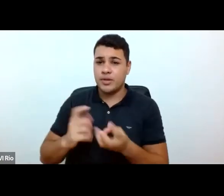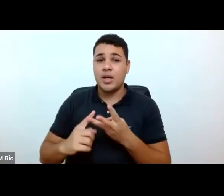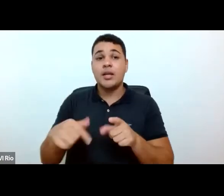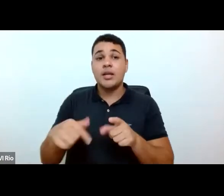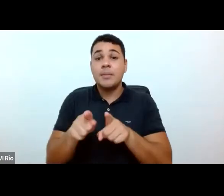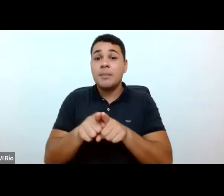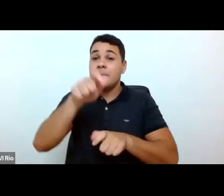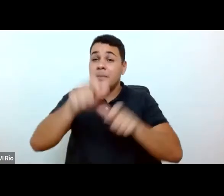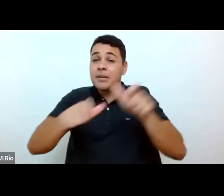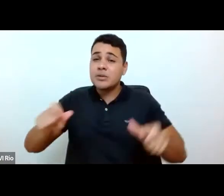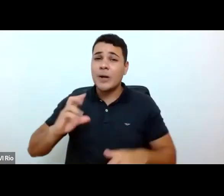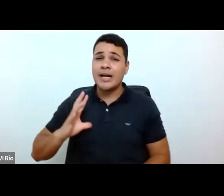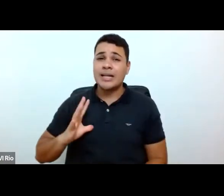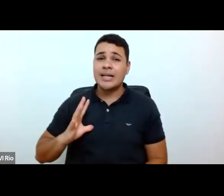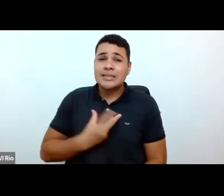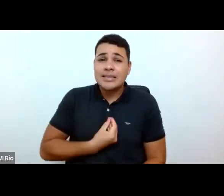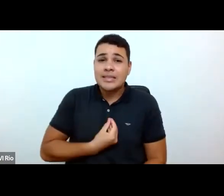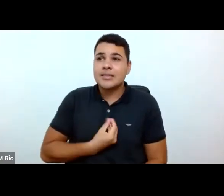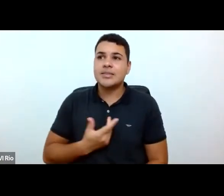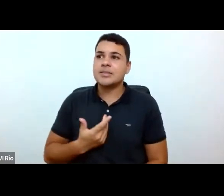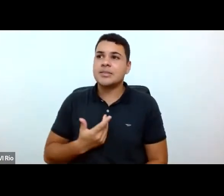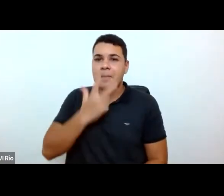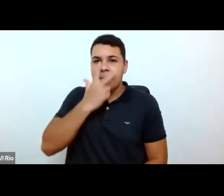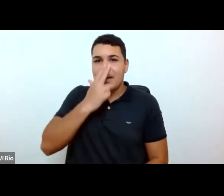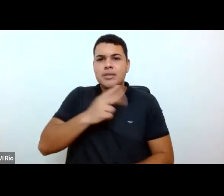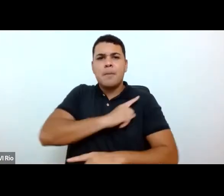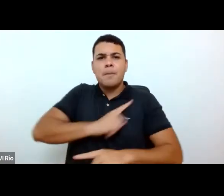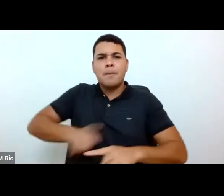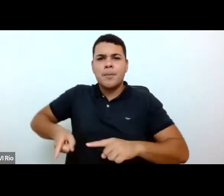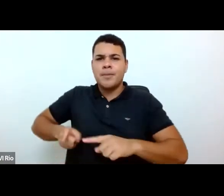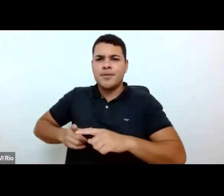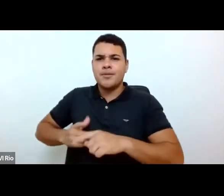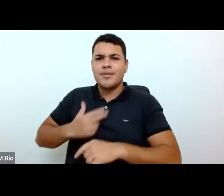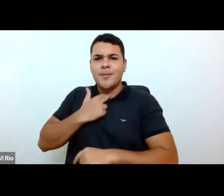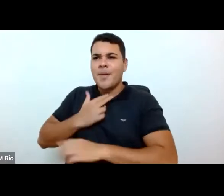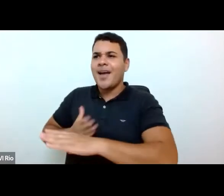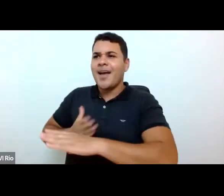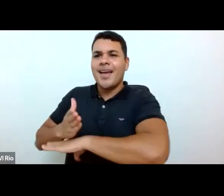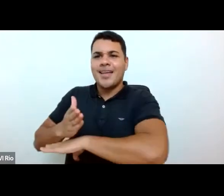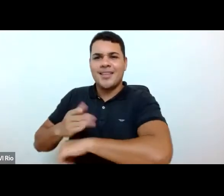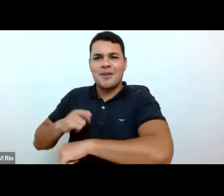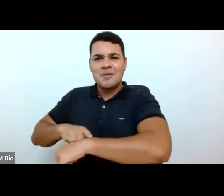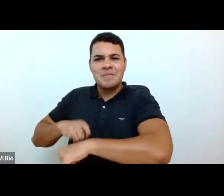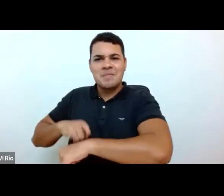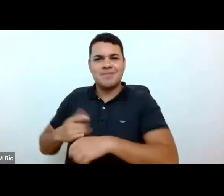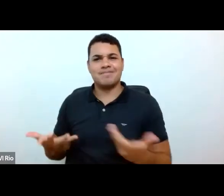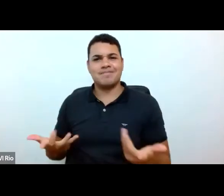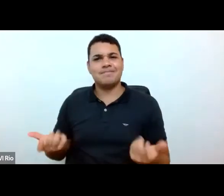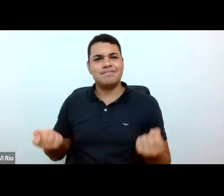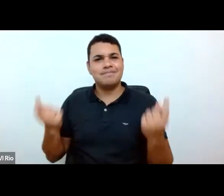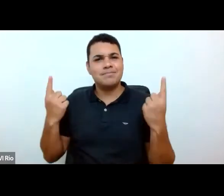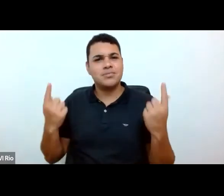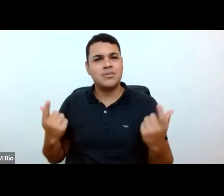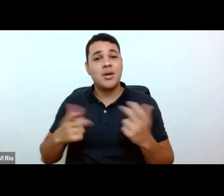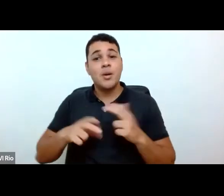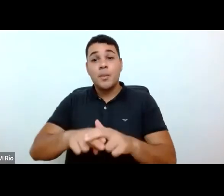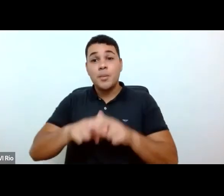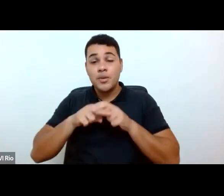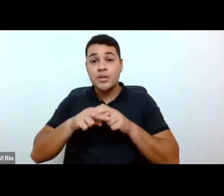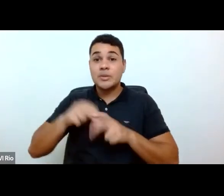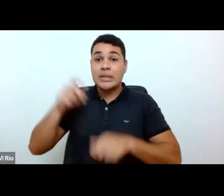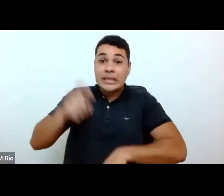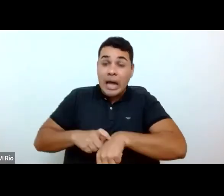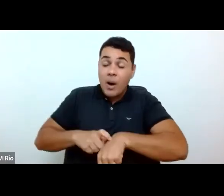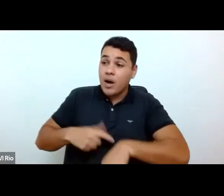trans a não terem permissão de usar o banheiro, né? Acho que é muito forte, isso foi muito forte para mim,